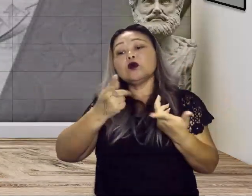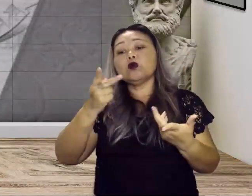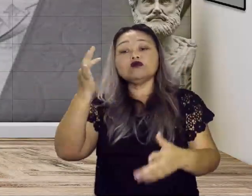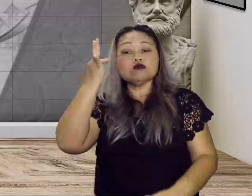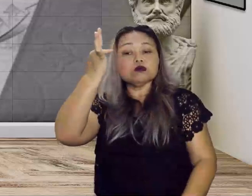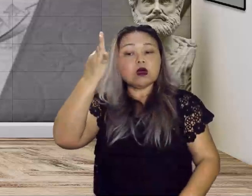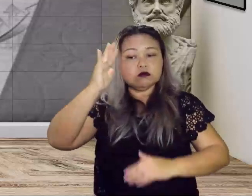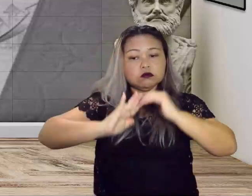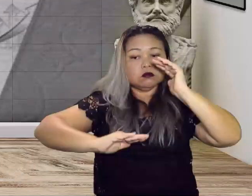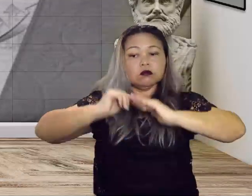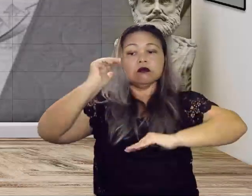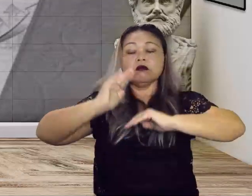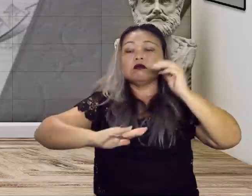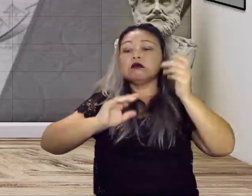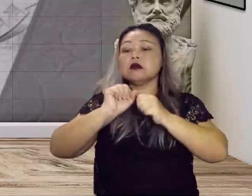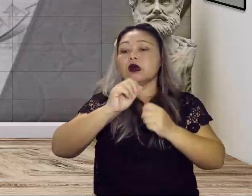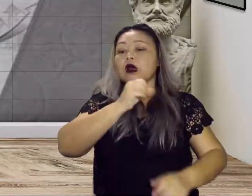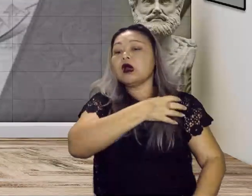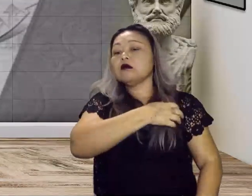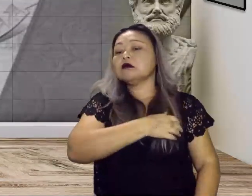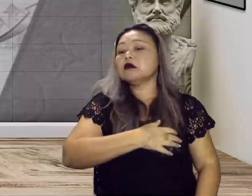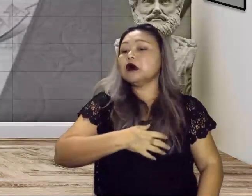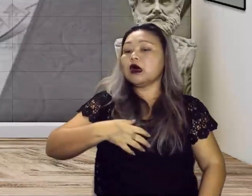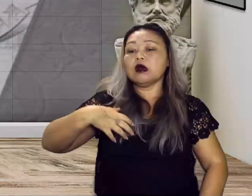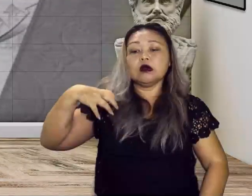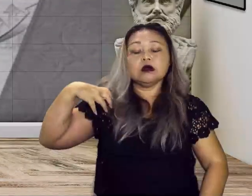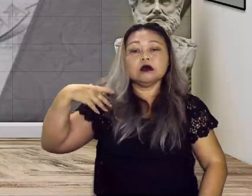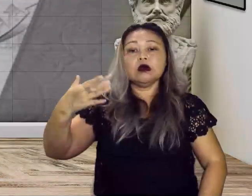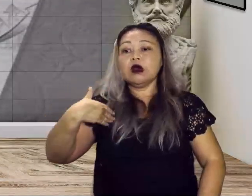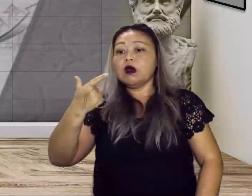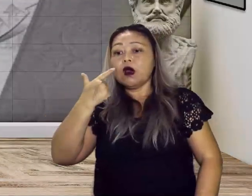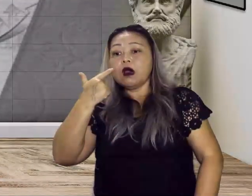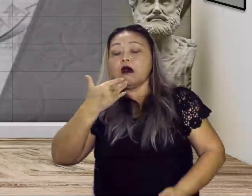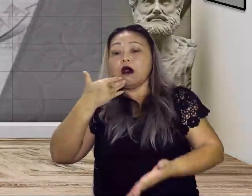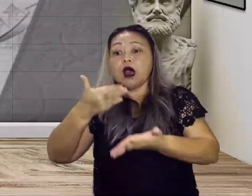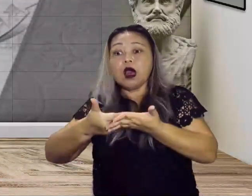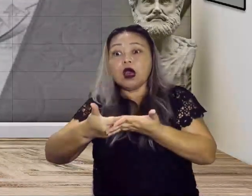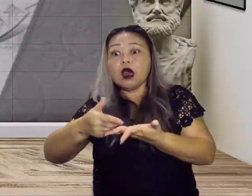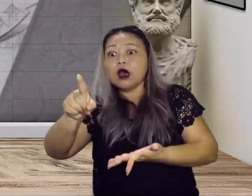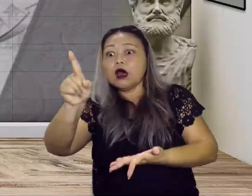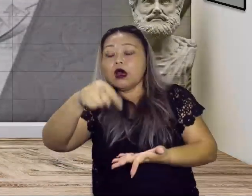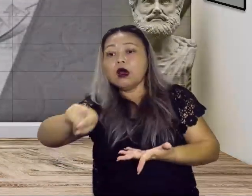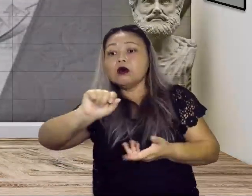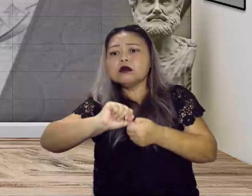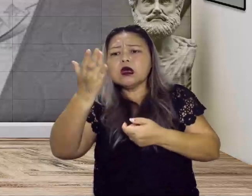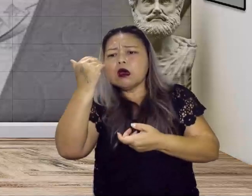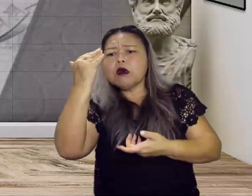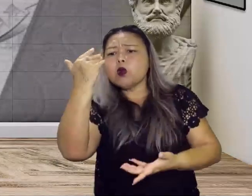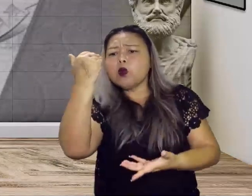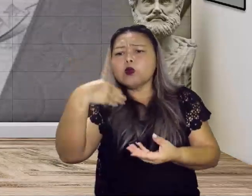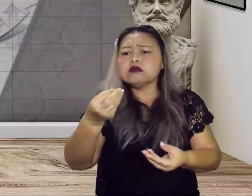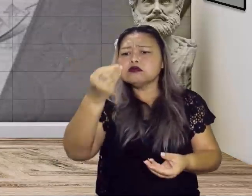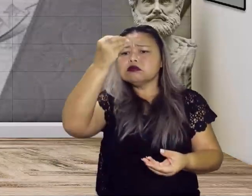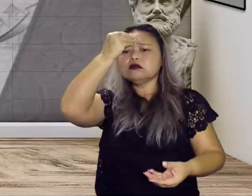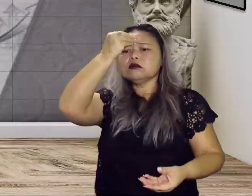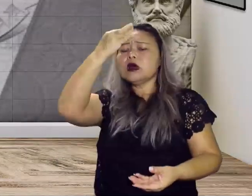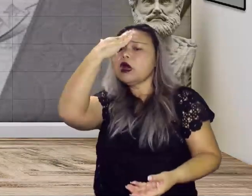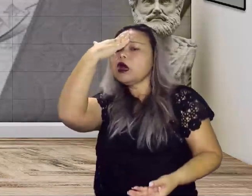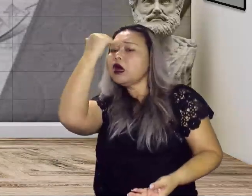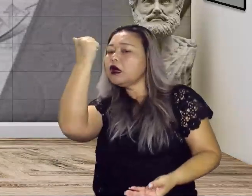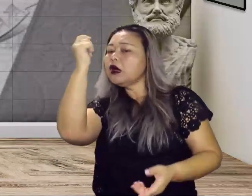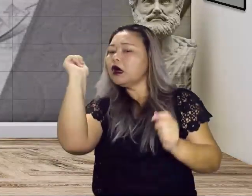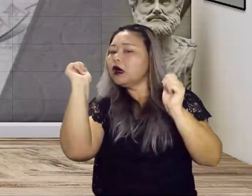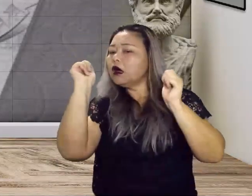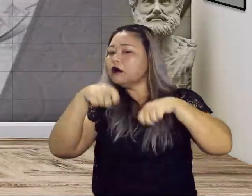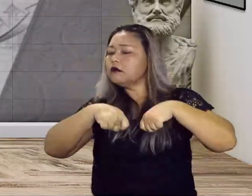que quando eu admiro, me espanto com algo, eu tenho que buscar conhecer aquilo, para que eu